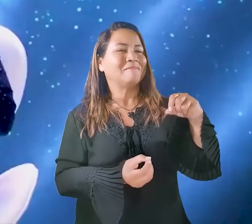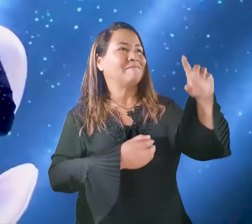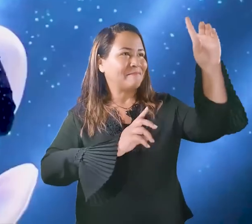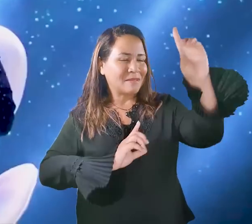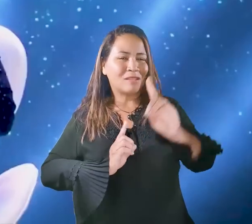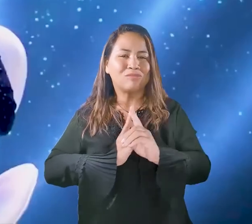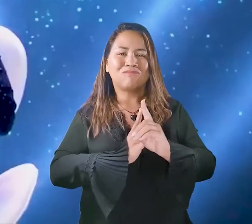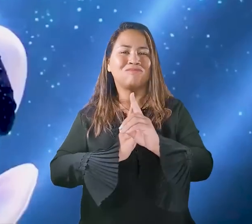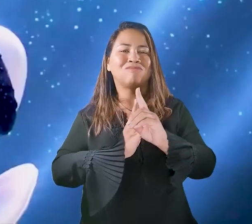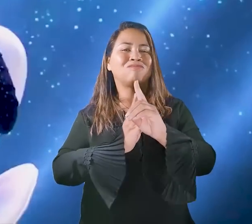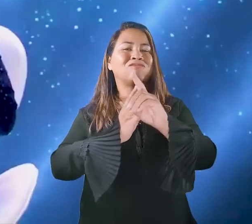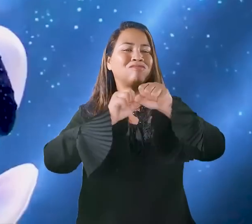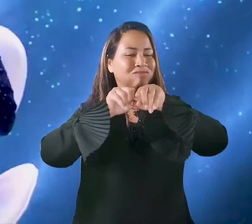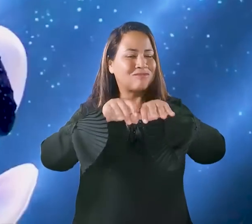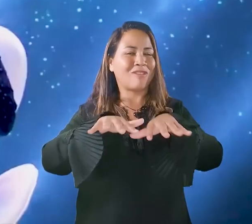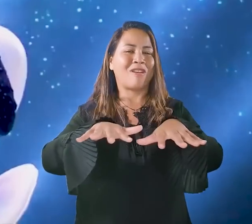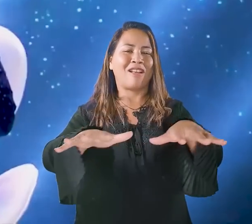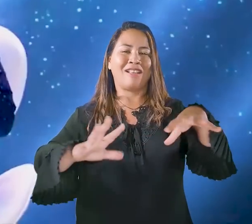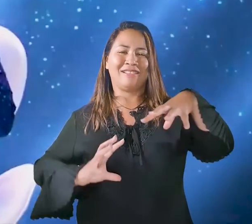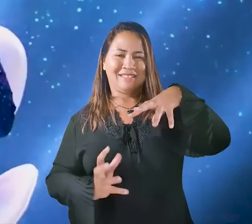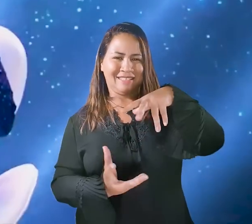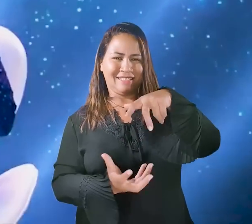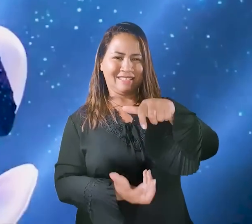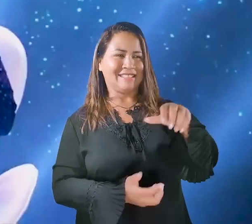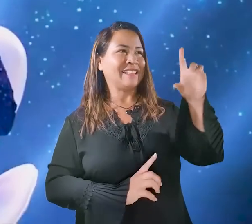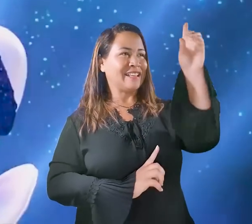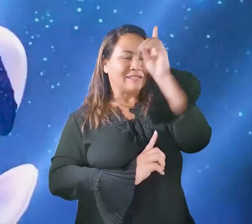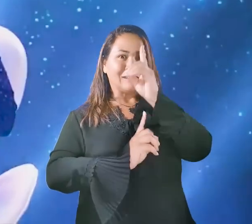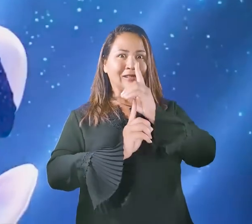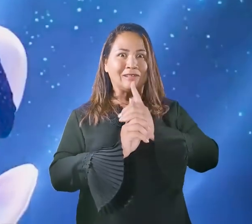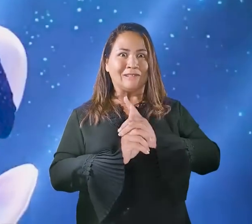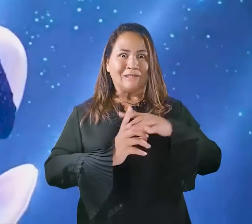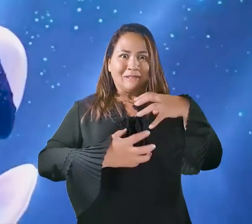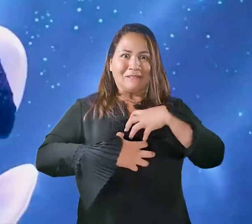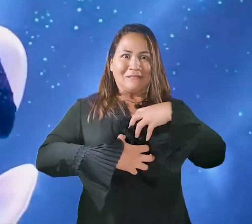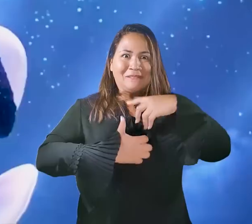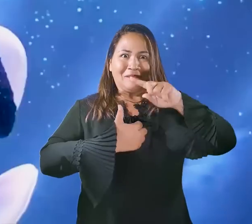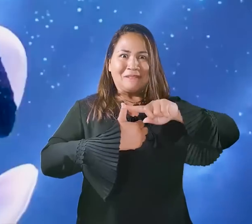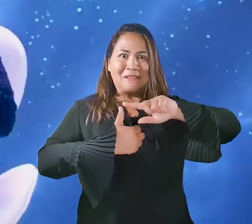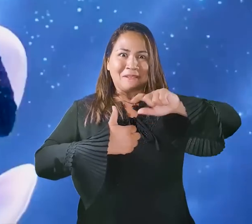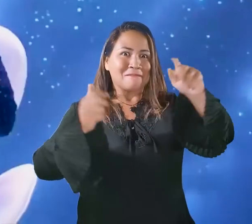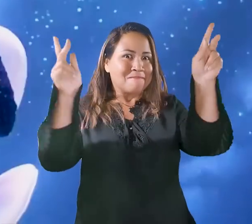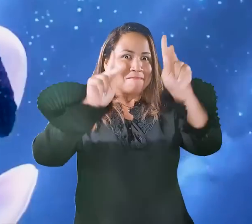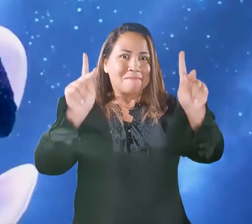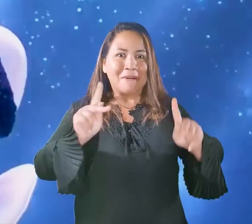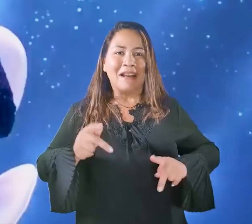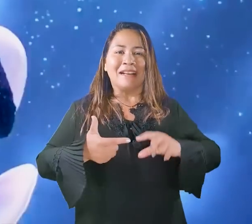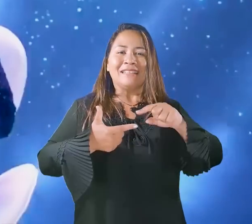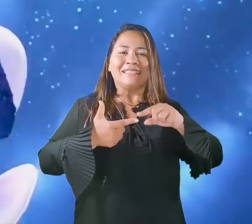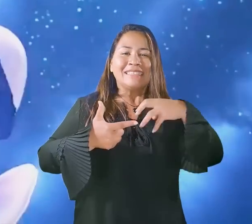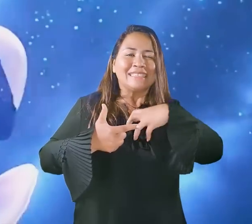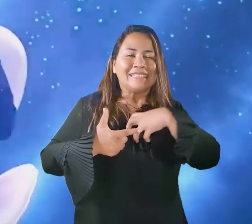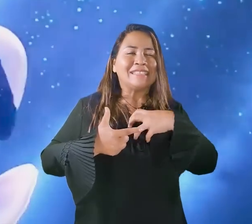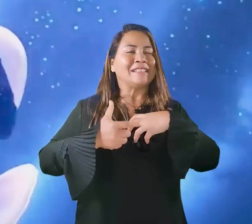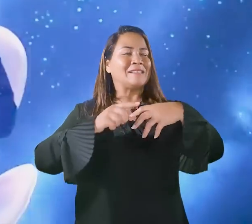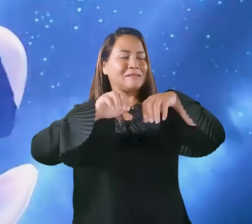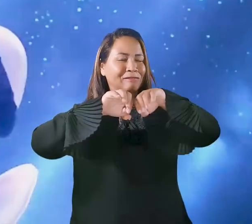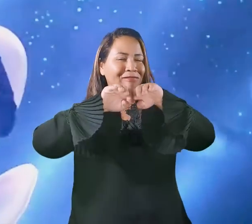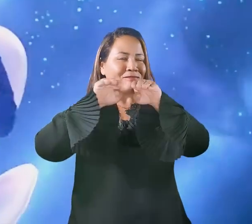sou. Eu sou paz. Eu sou harmonia. Eu sou